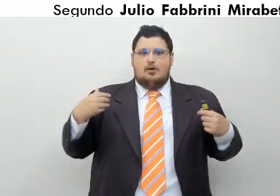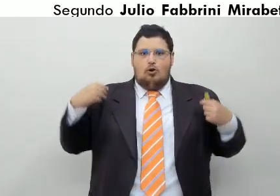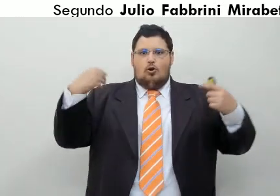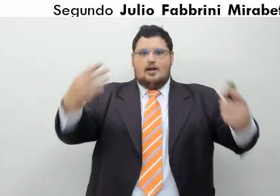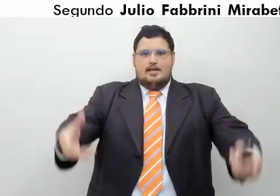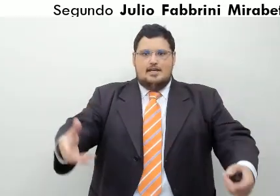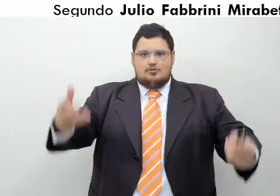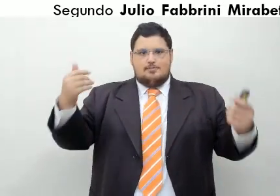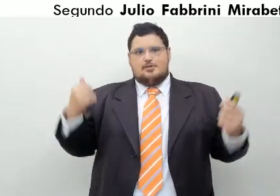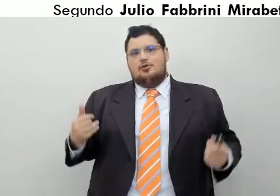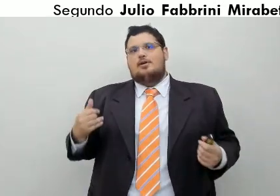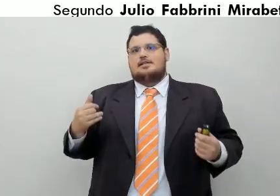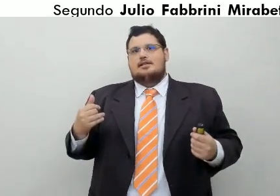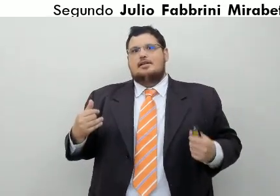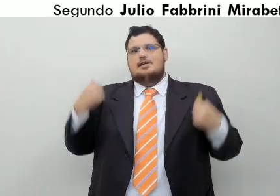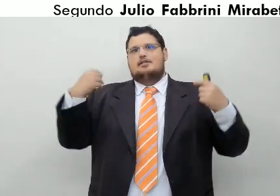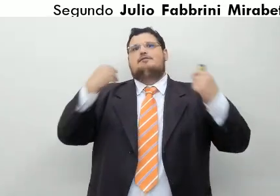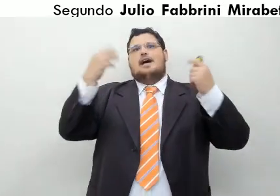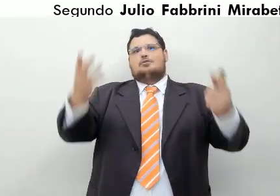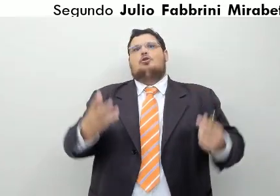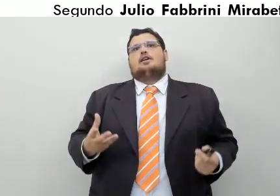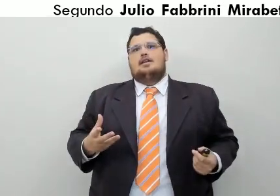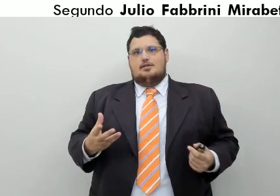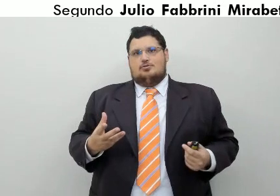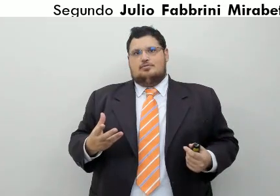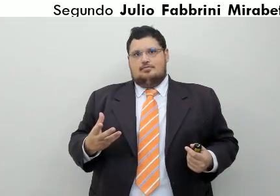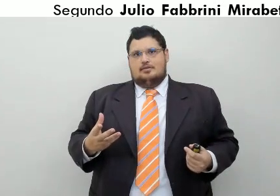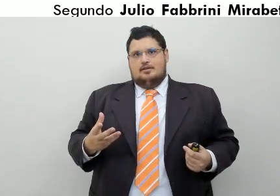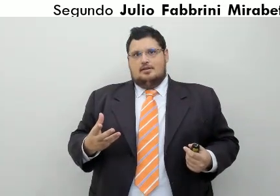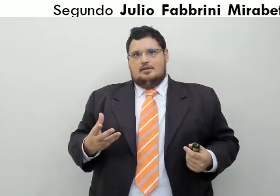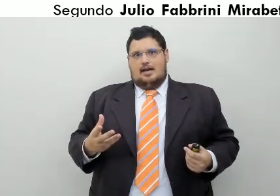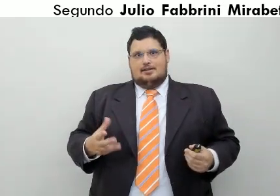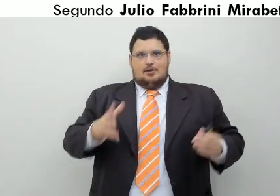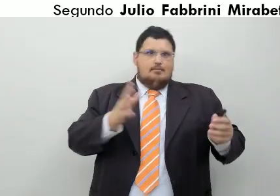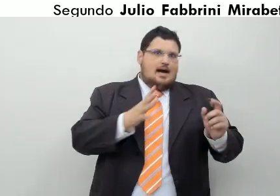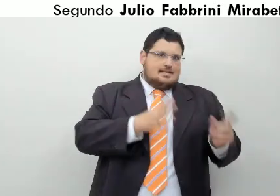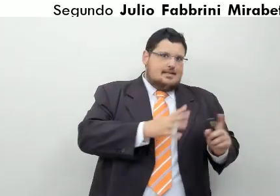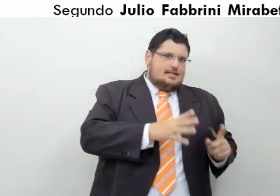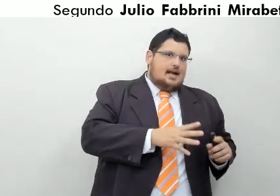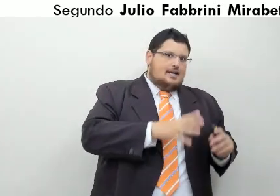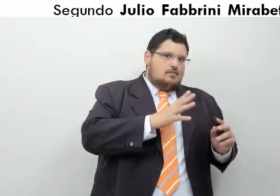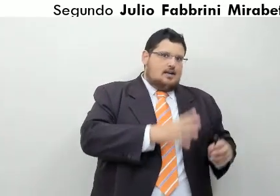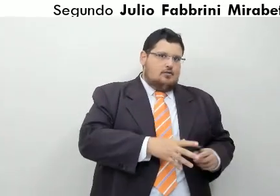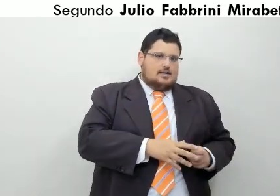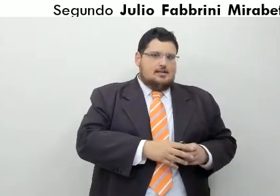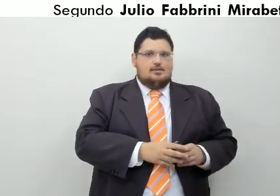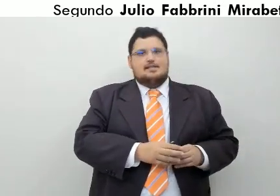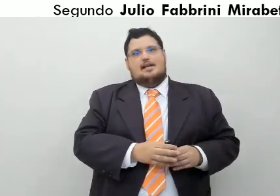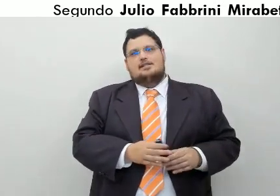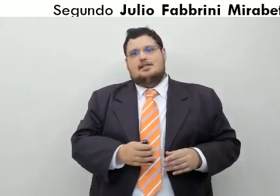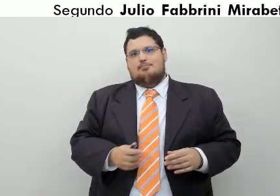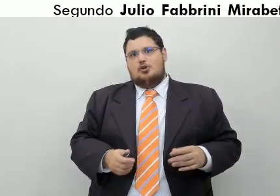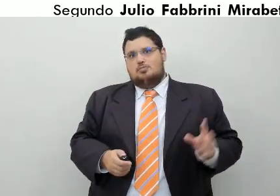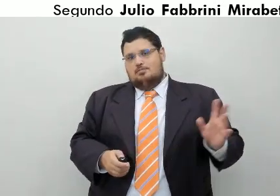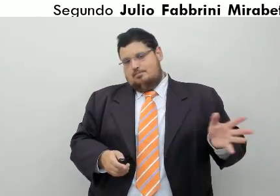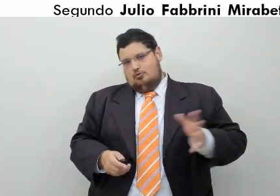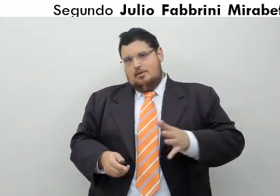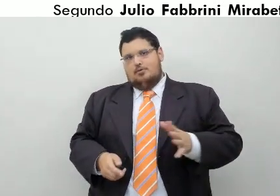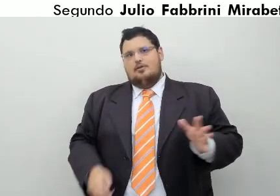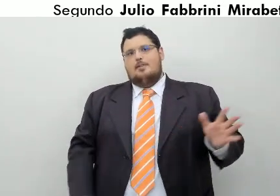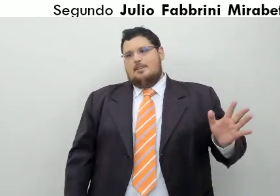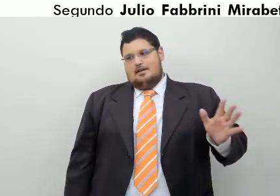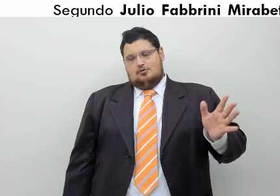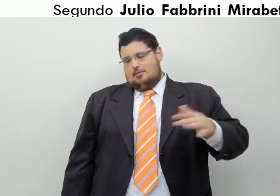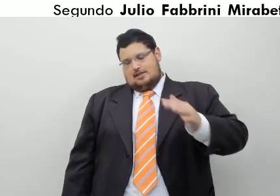que coloque em risco as pessoas. De fato, coloque em risco. Tá? Então não basta, nesse caso, a mera violação das regras de transporte